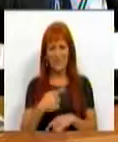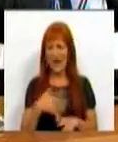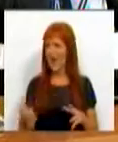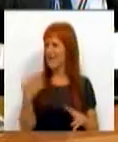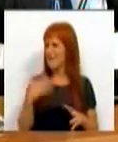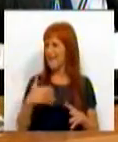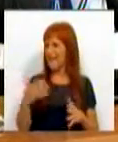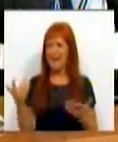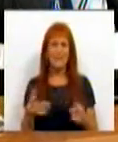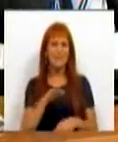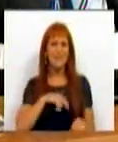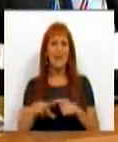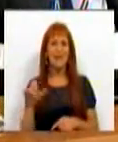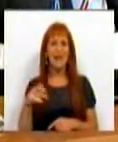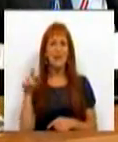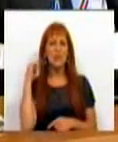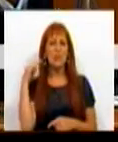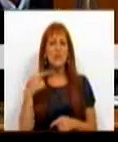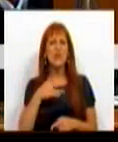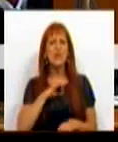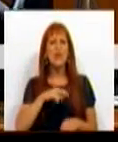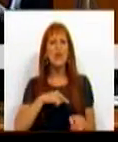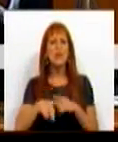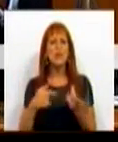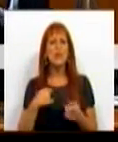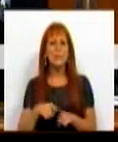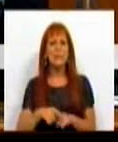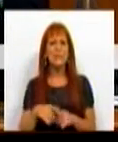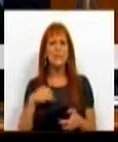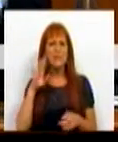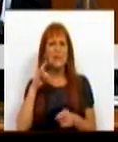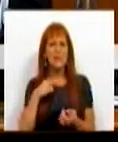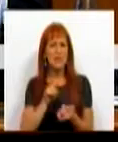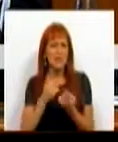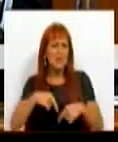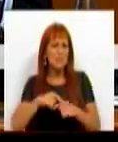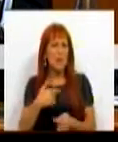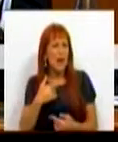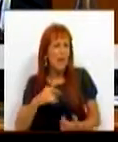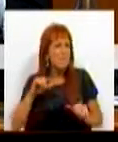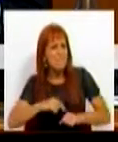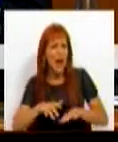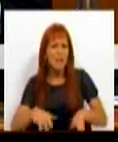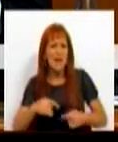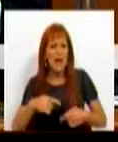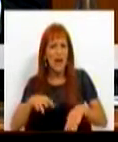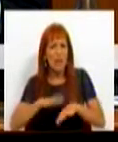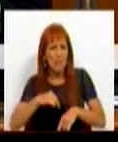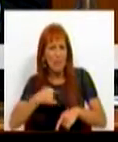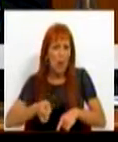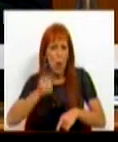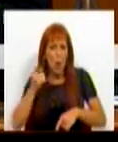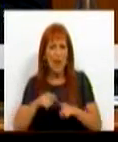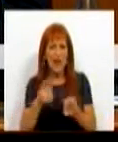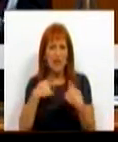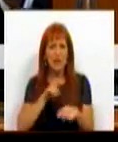Os senhores deputados estão exaltados e agitados. Senhor deputado Carlos Pereira. Os senhores sabem como é que são feitas as audições. Não é má vontade da mesa, nem minha. É que